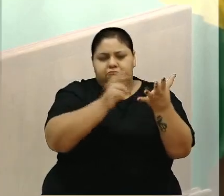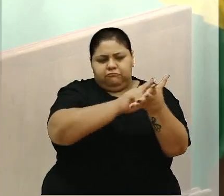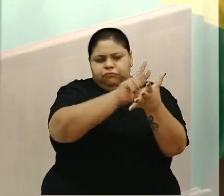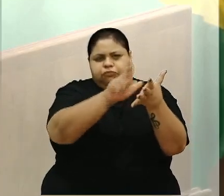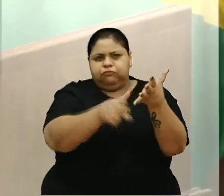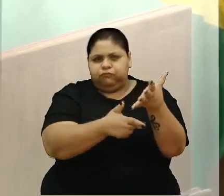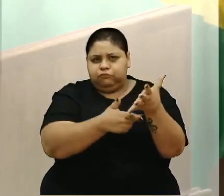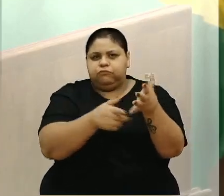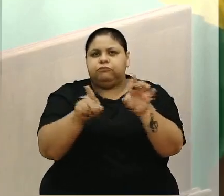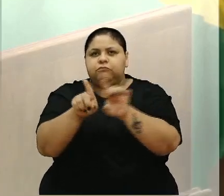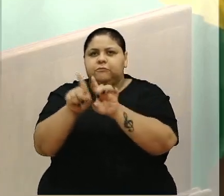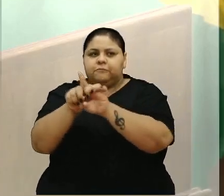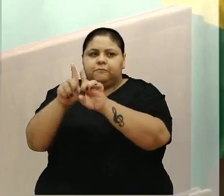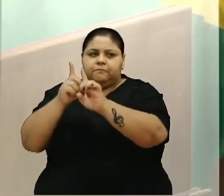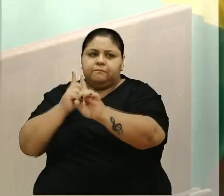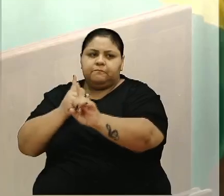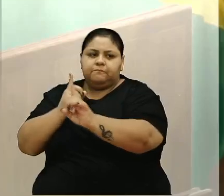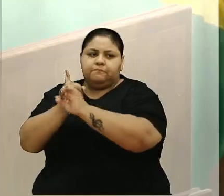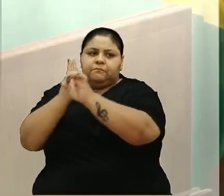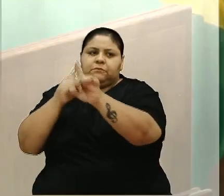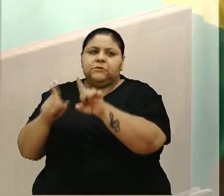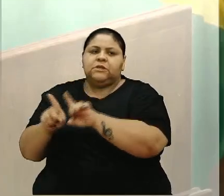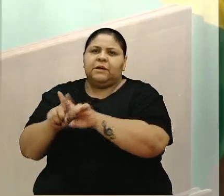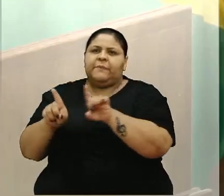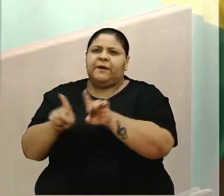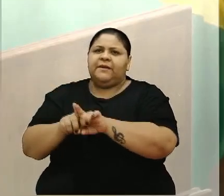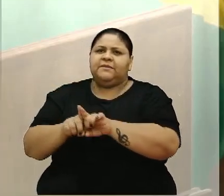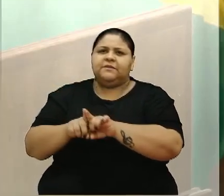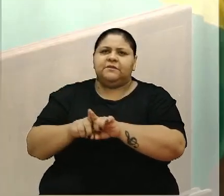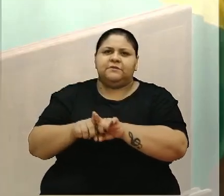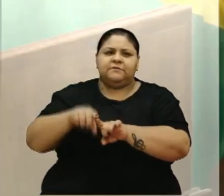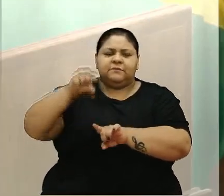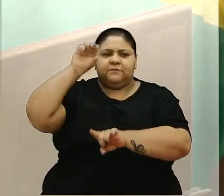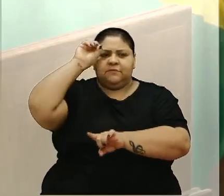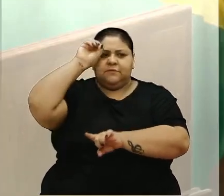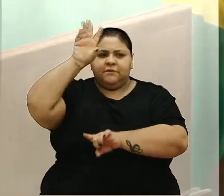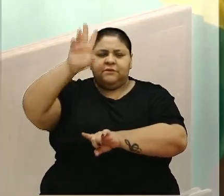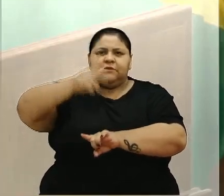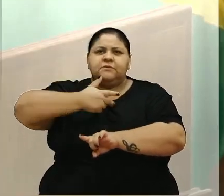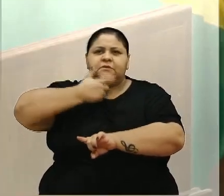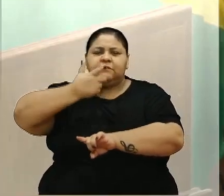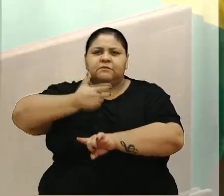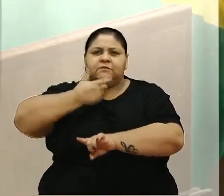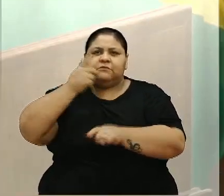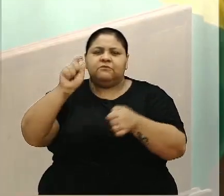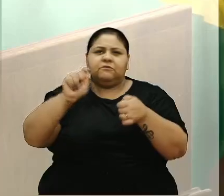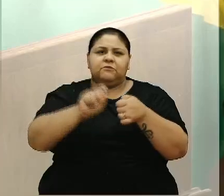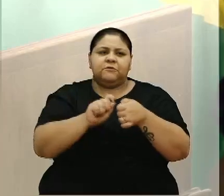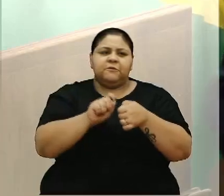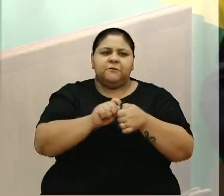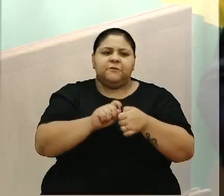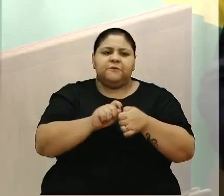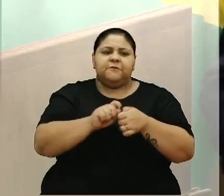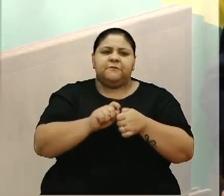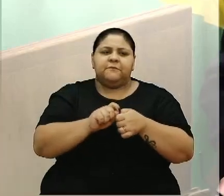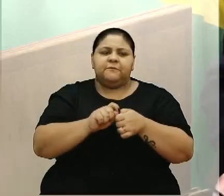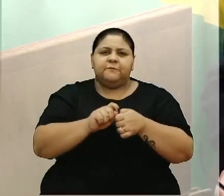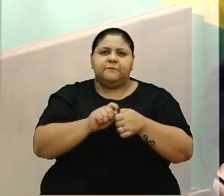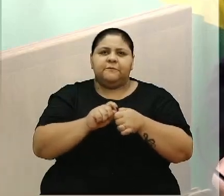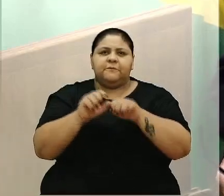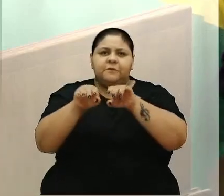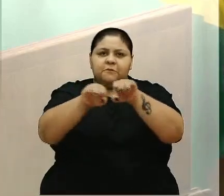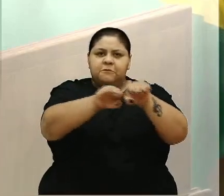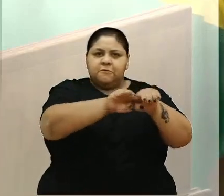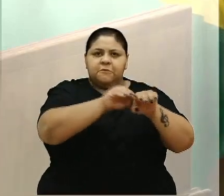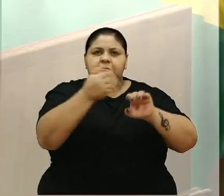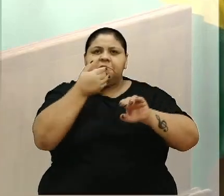Encontrei também meu colega, pastor Fiuza, que fez uma bela oração. Então faremos um voto em comum e